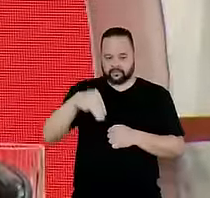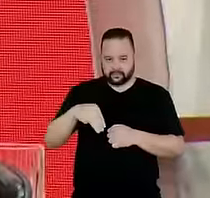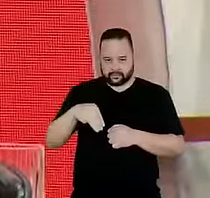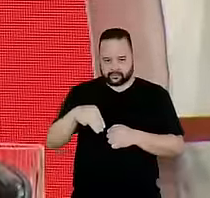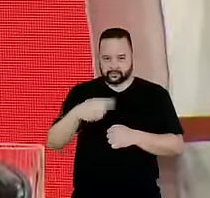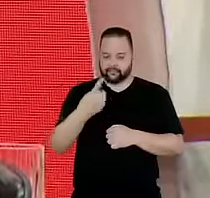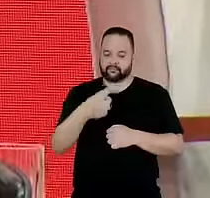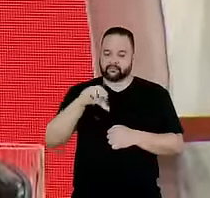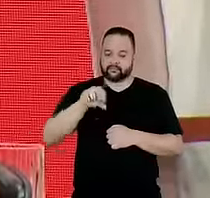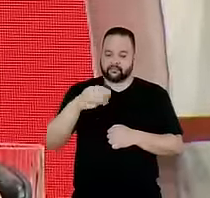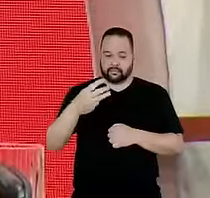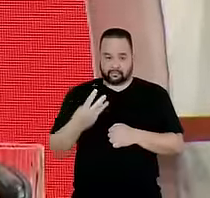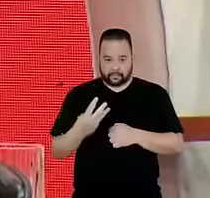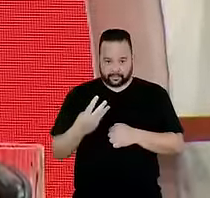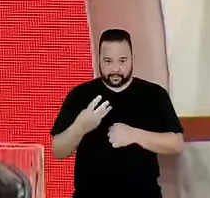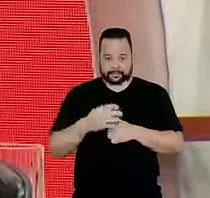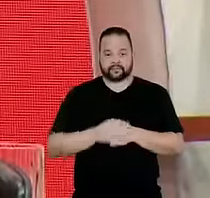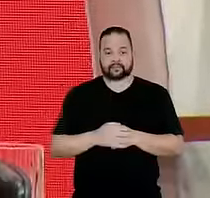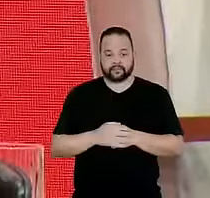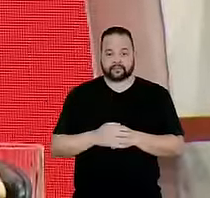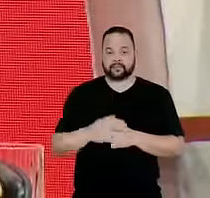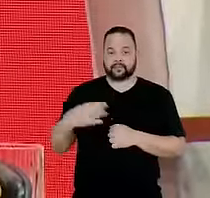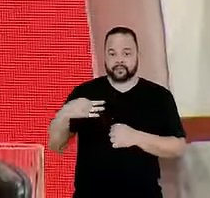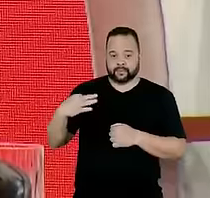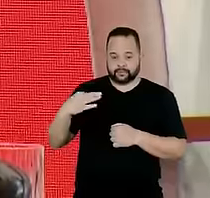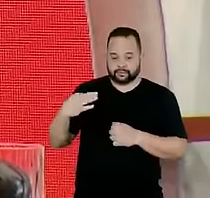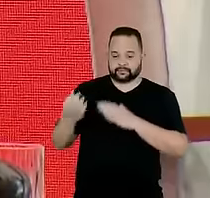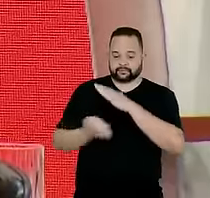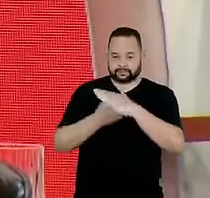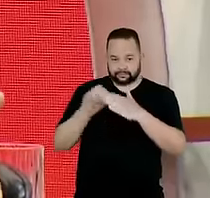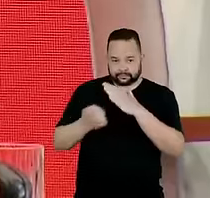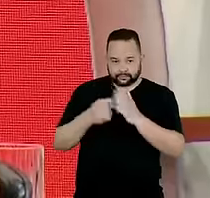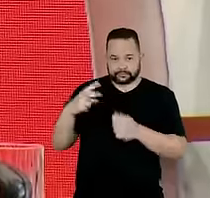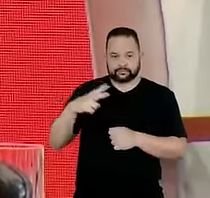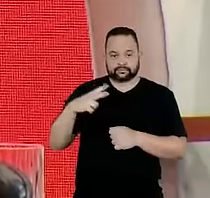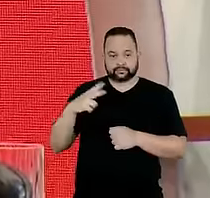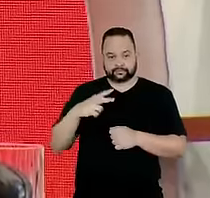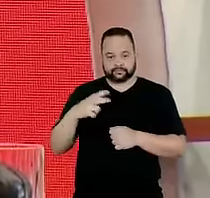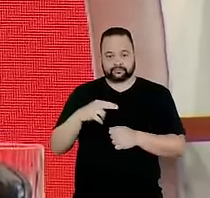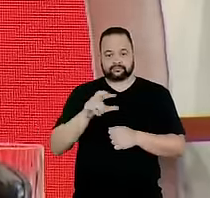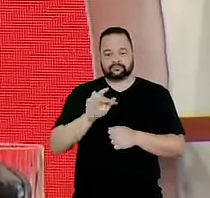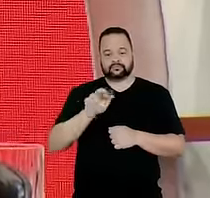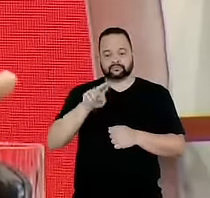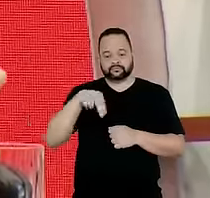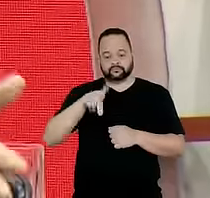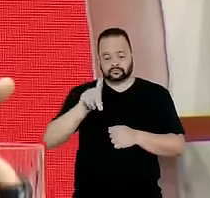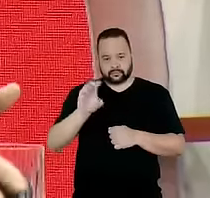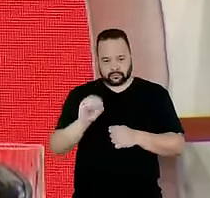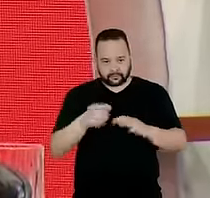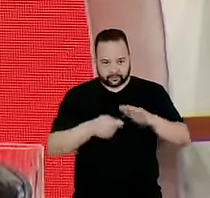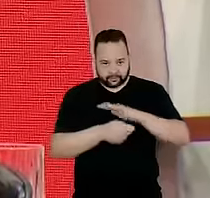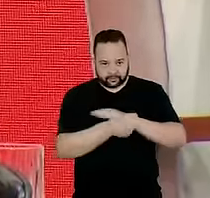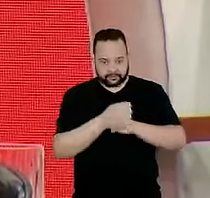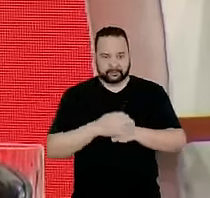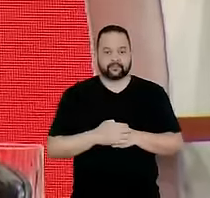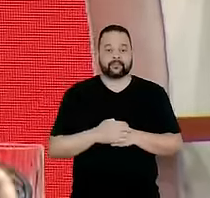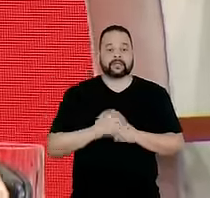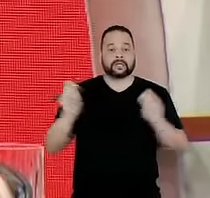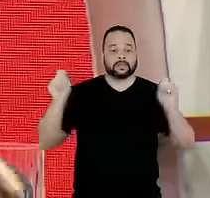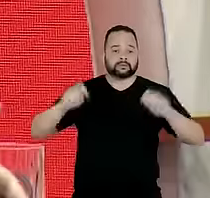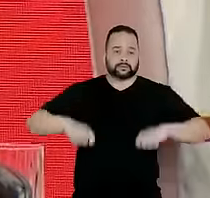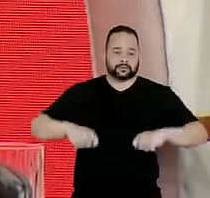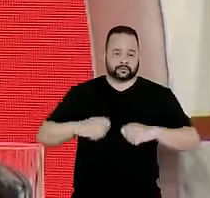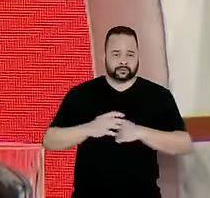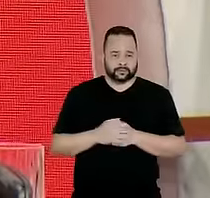caráter voluntário para as companhias abertas pros fundos de investimento e para as securitizadoras já vai ser possível esse